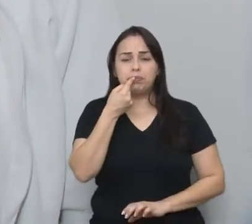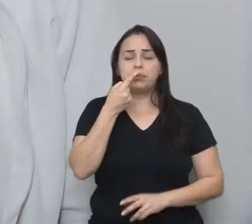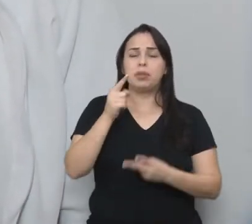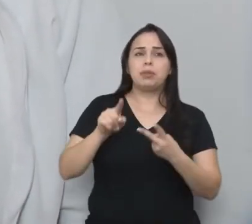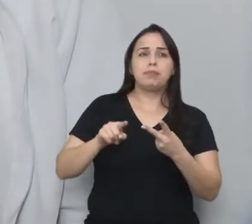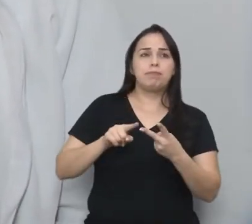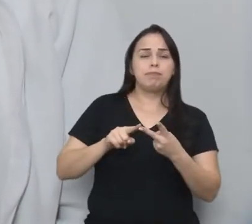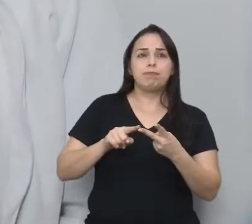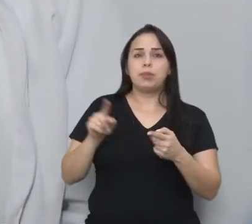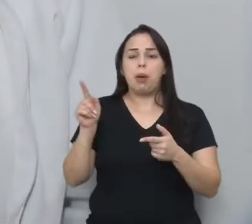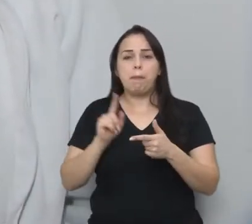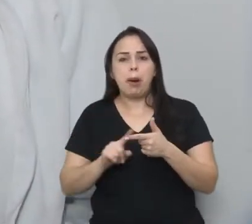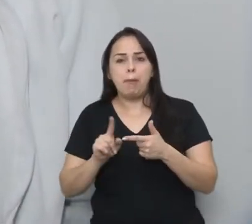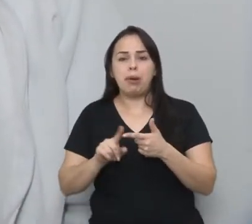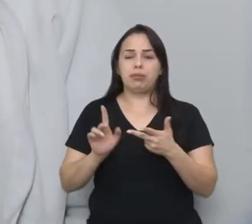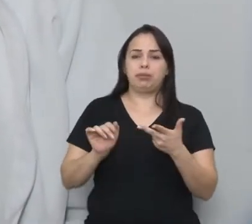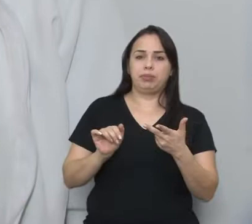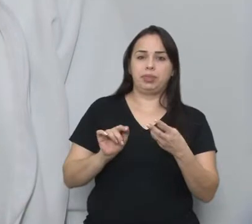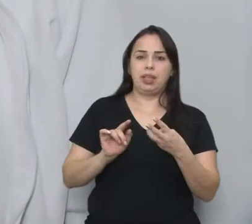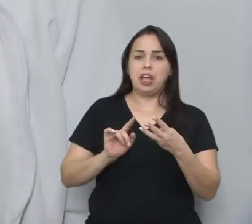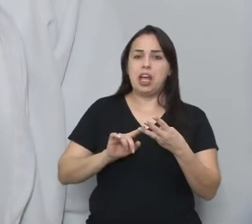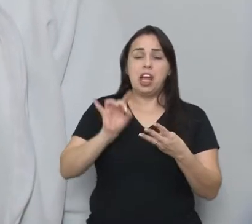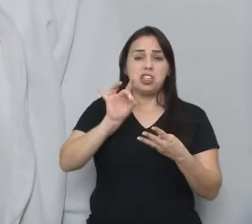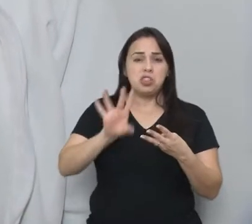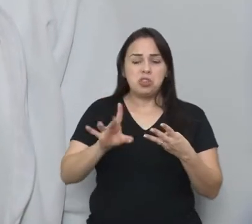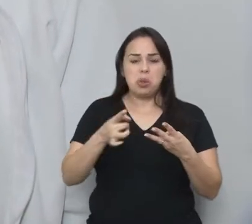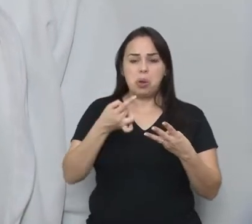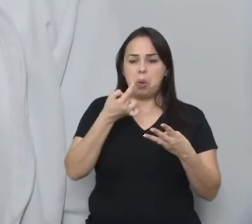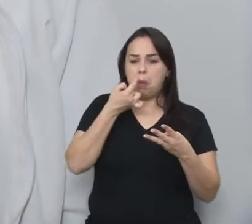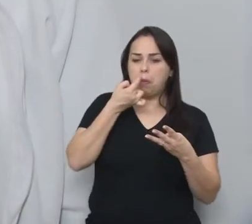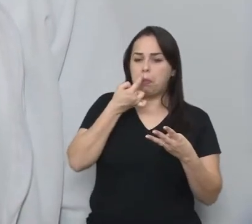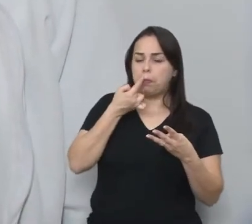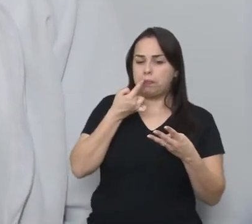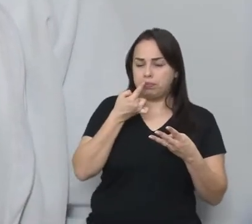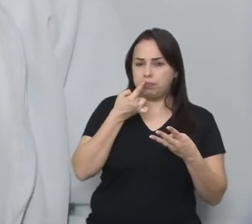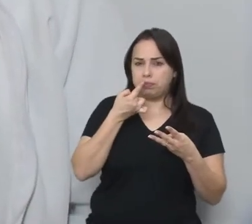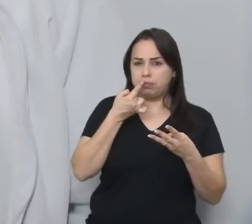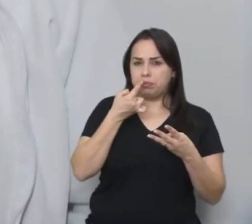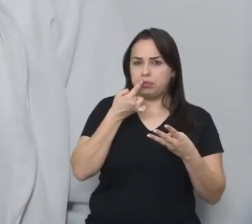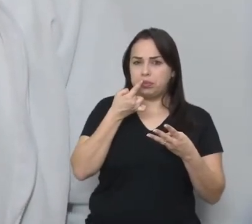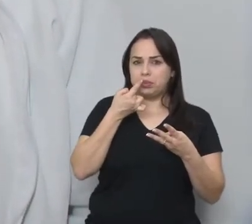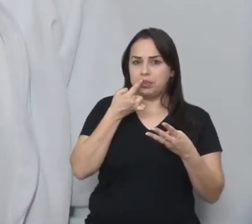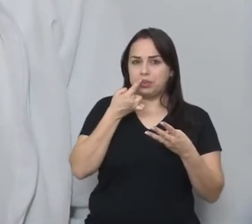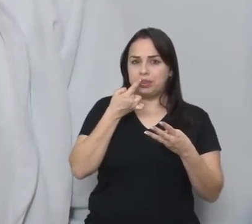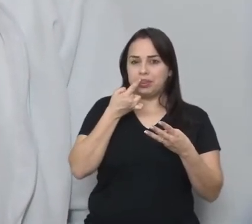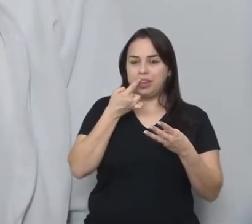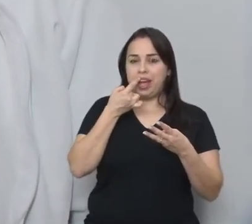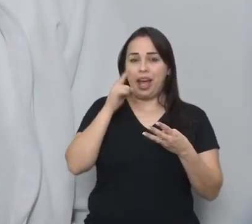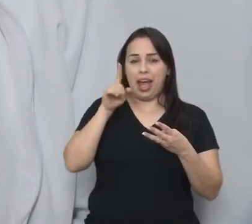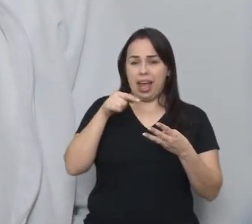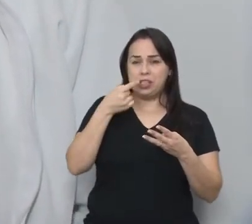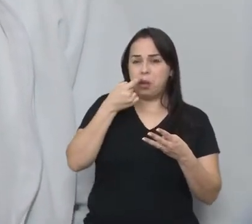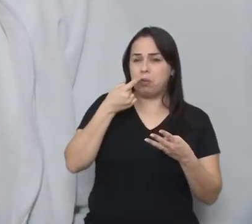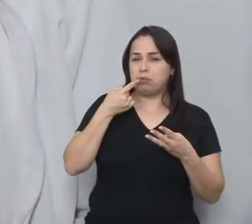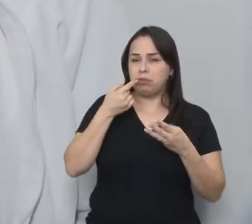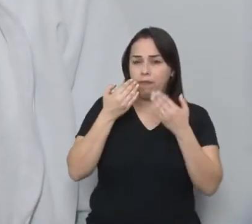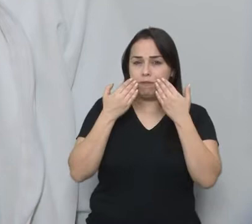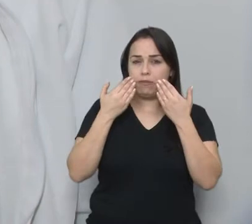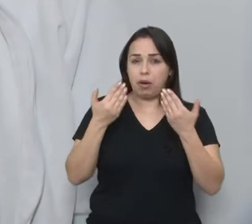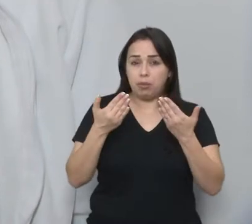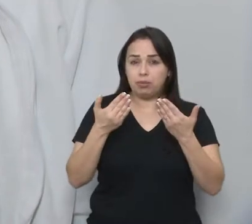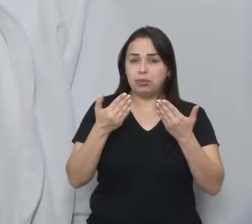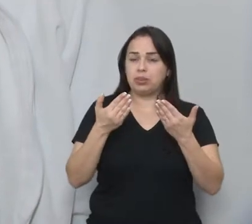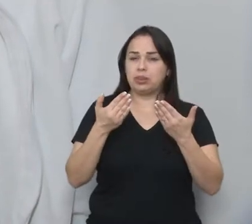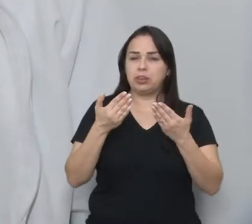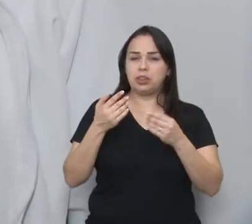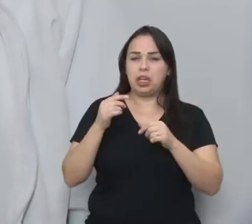ela envolve, que ela não é somente uma parte estética que acontece e que vai ser resolvido